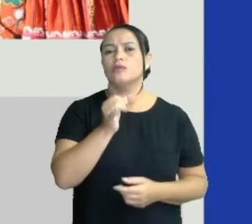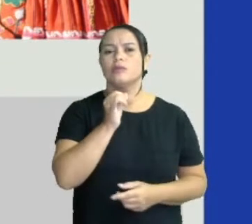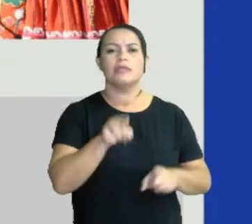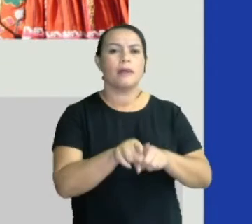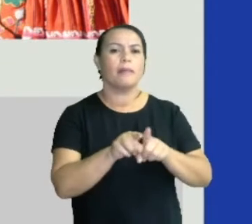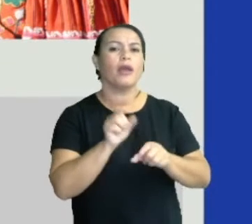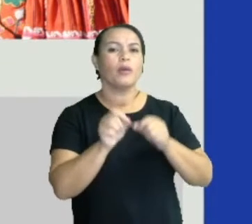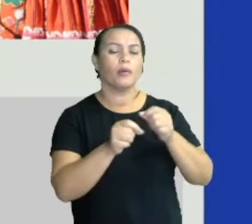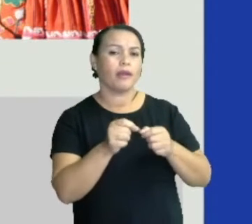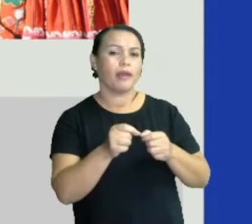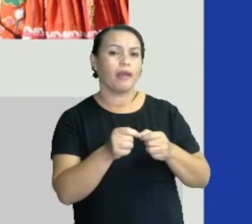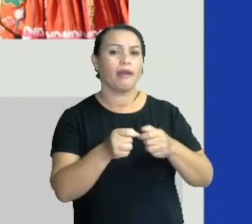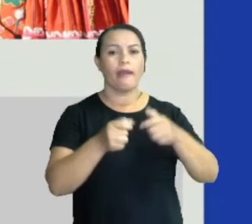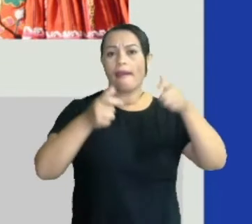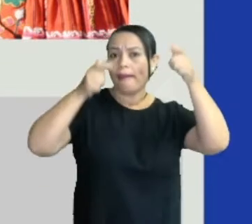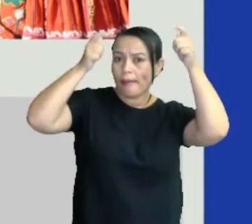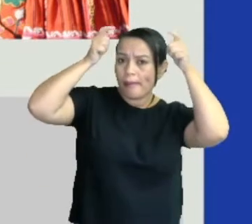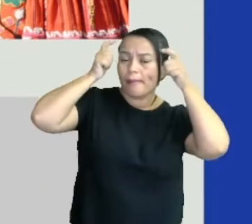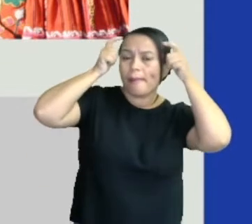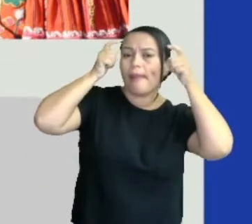império, ela